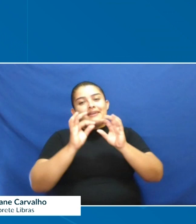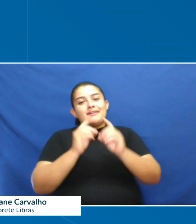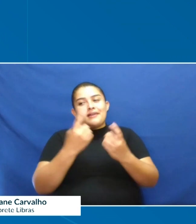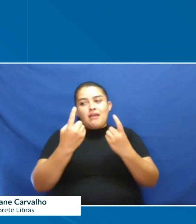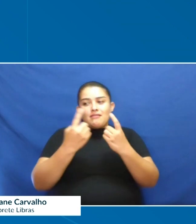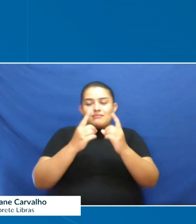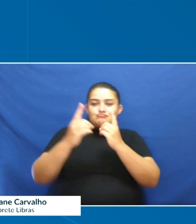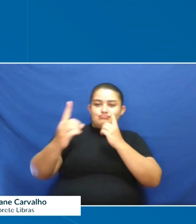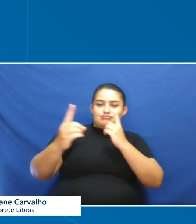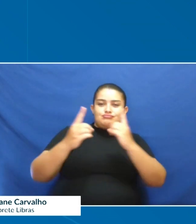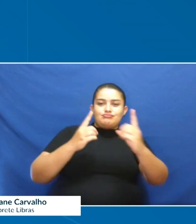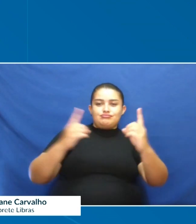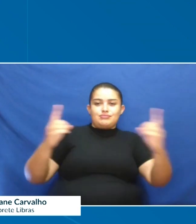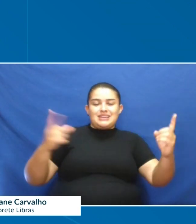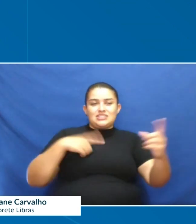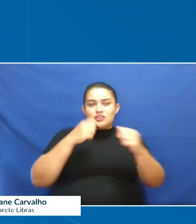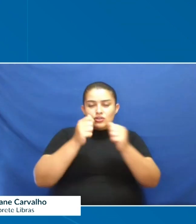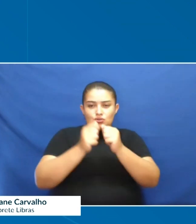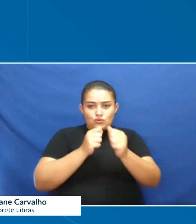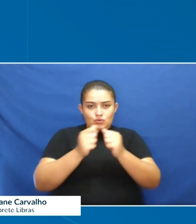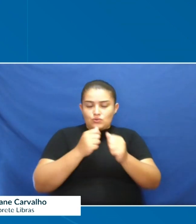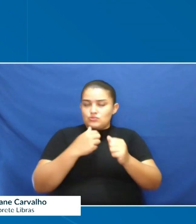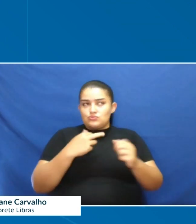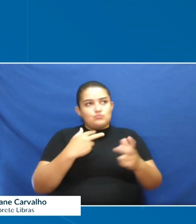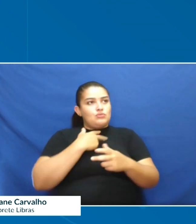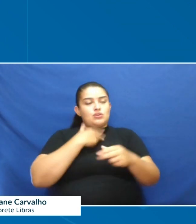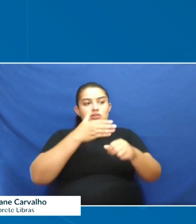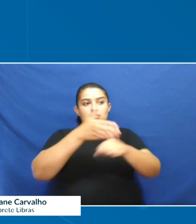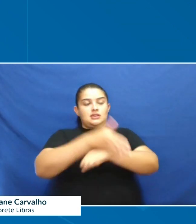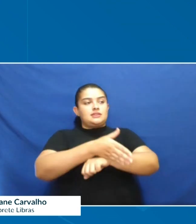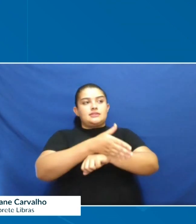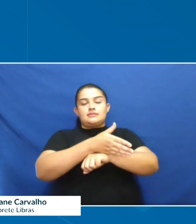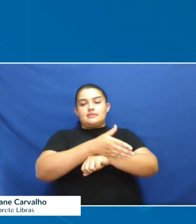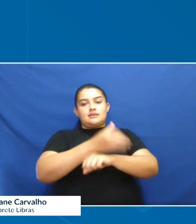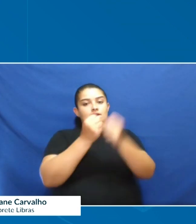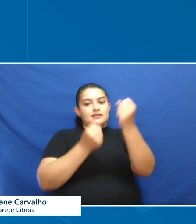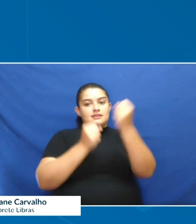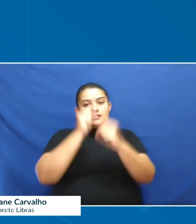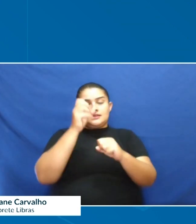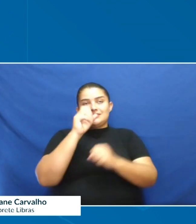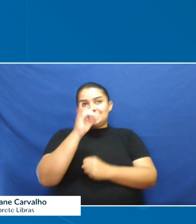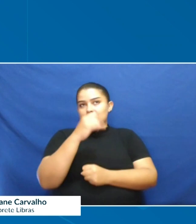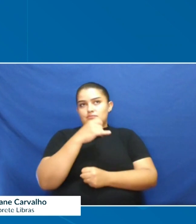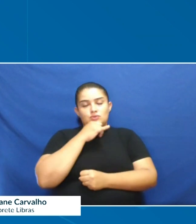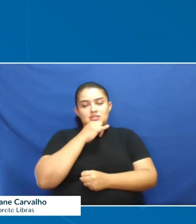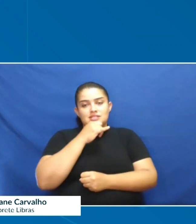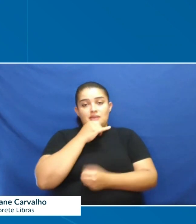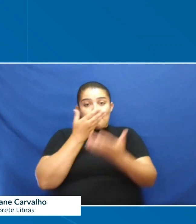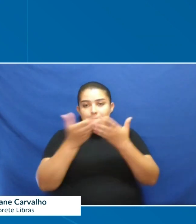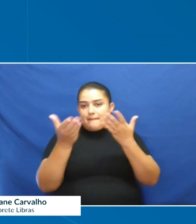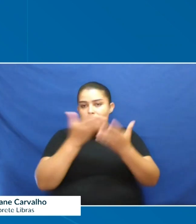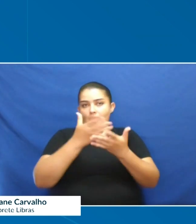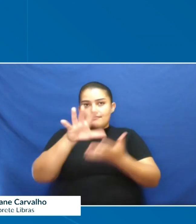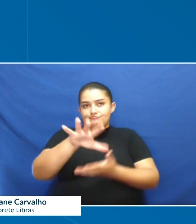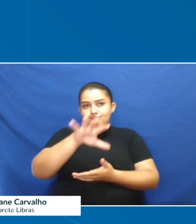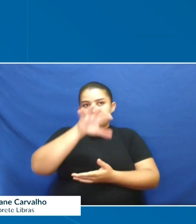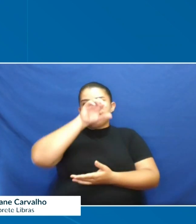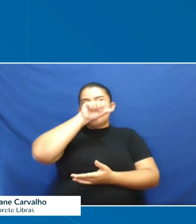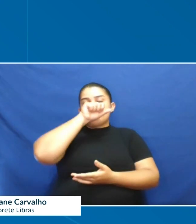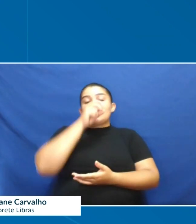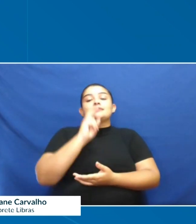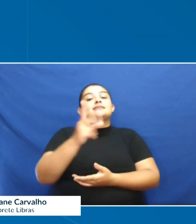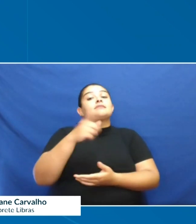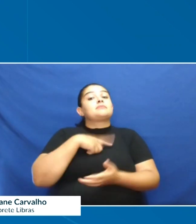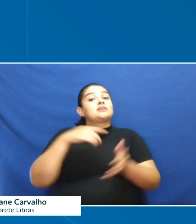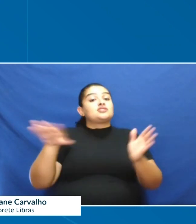controle. Então, hoje a pessoa não entra na fábrica se ela tiver, por exemplo, ter perdido o olfato, alguma coisa assim. A gente faz uma triagem inicial antes dela entrar.